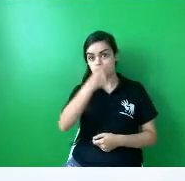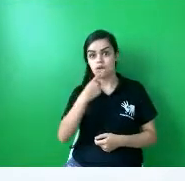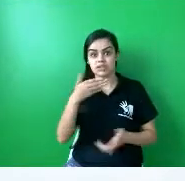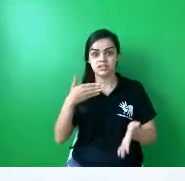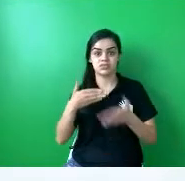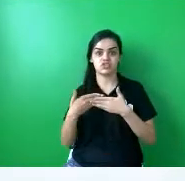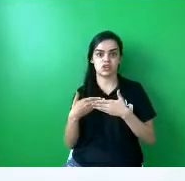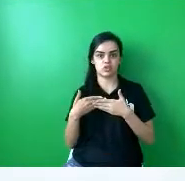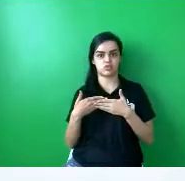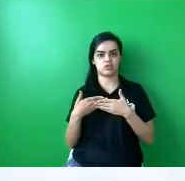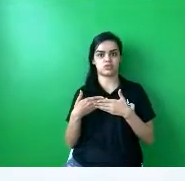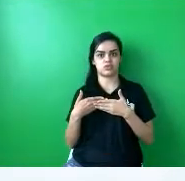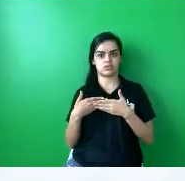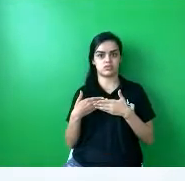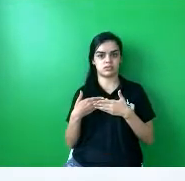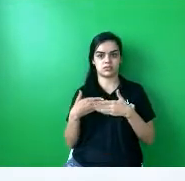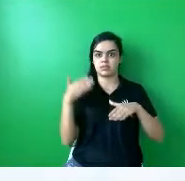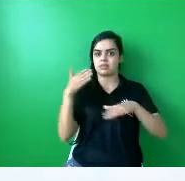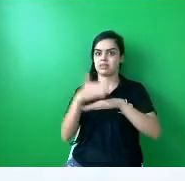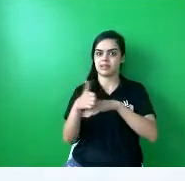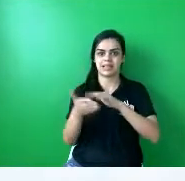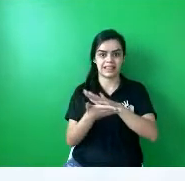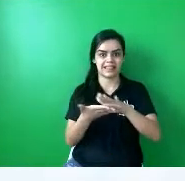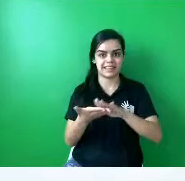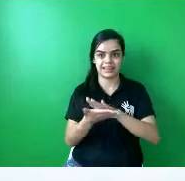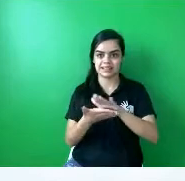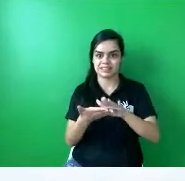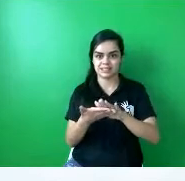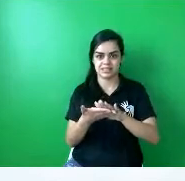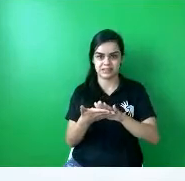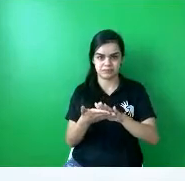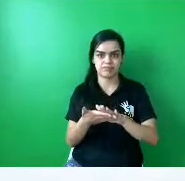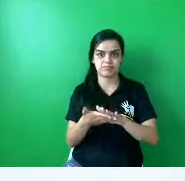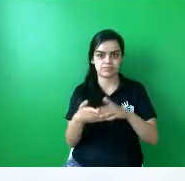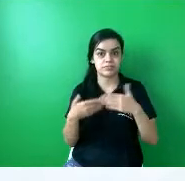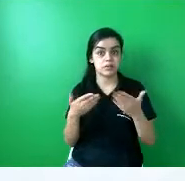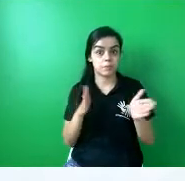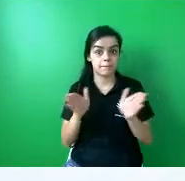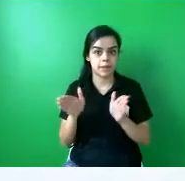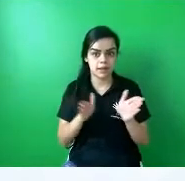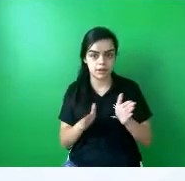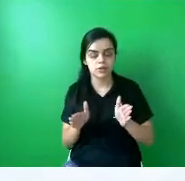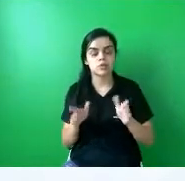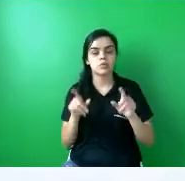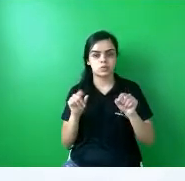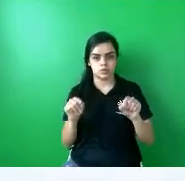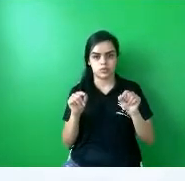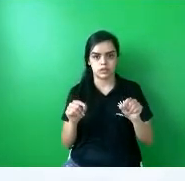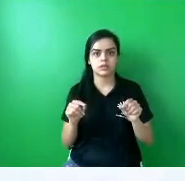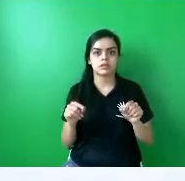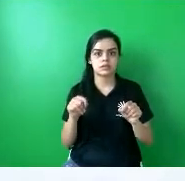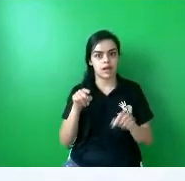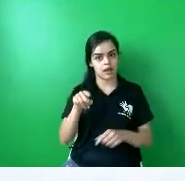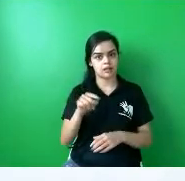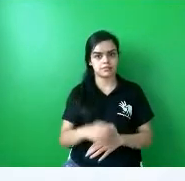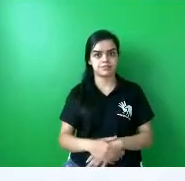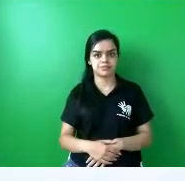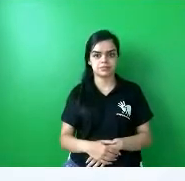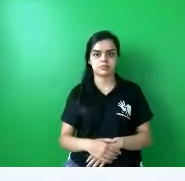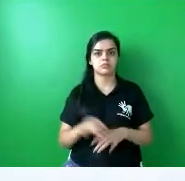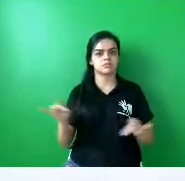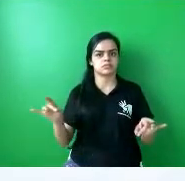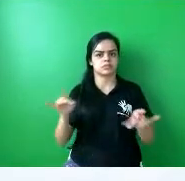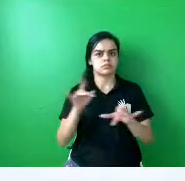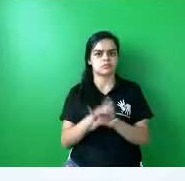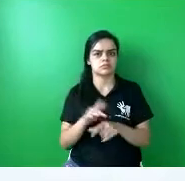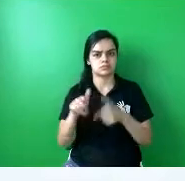que é feita a sanitização. Ninguém pode entrar lá dentro daquele apartamento. Então, esse período ele vai fazer ali. Feito esse